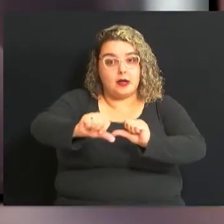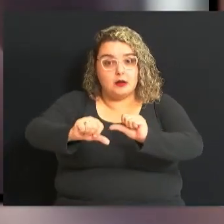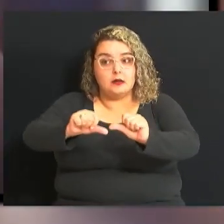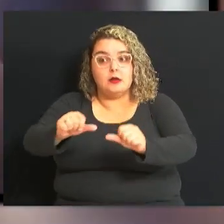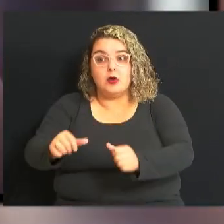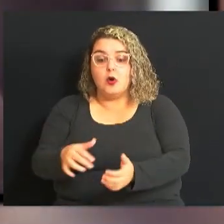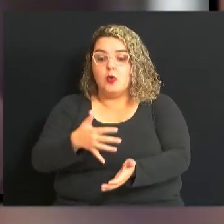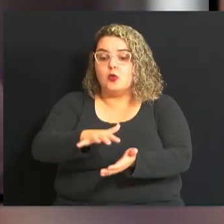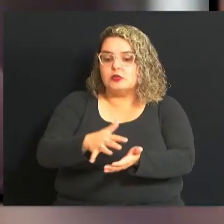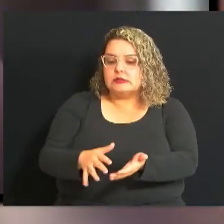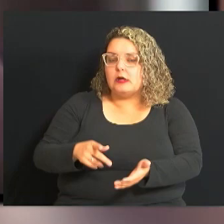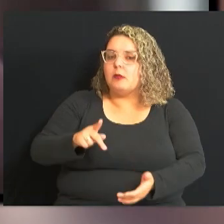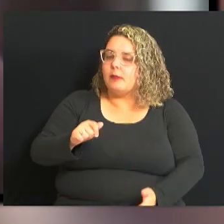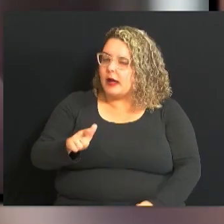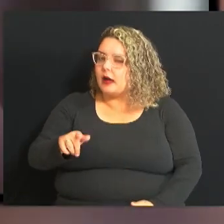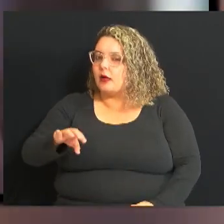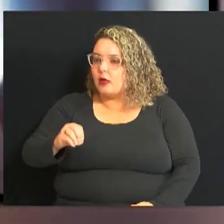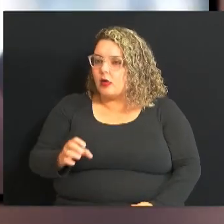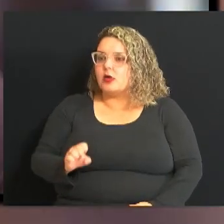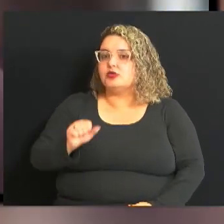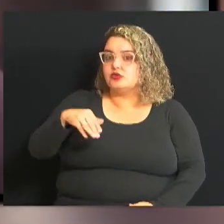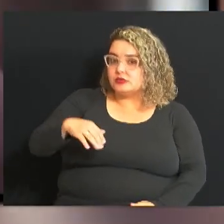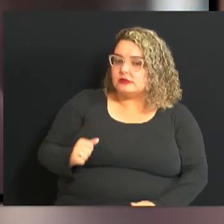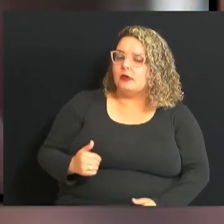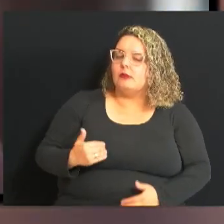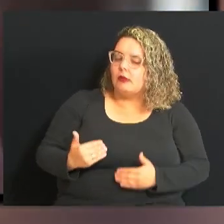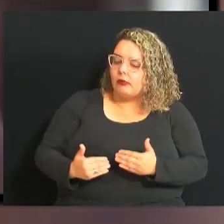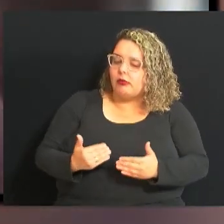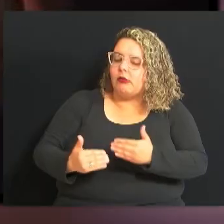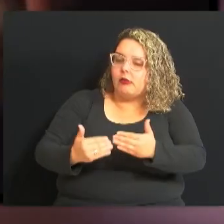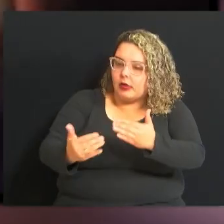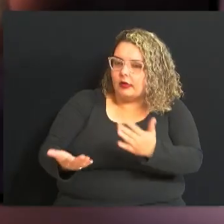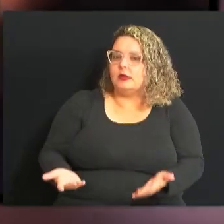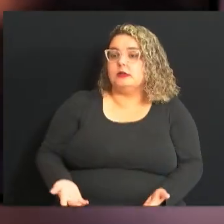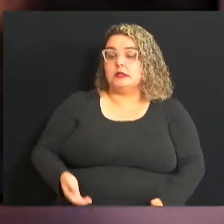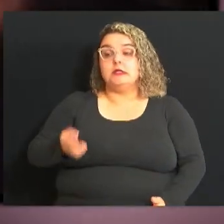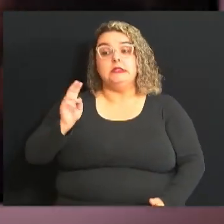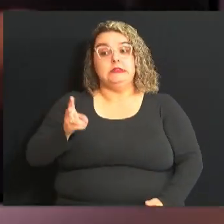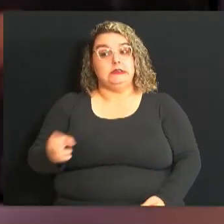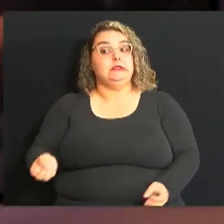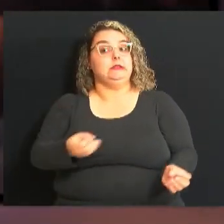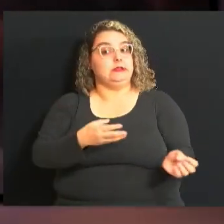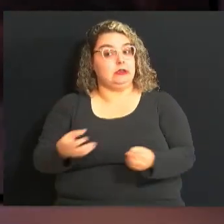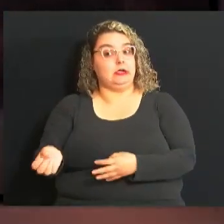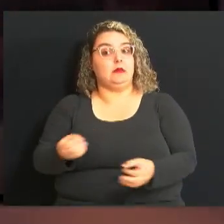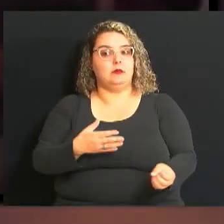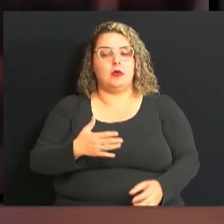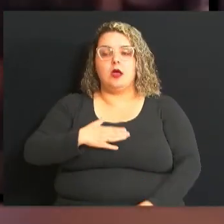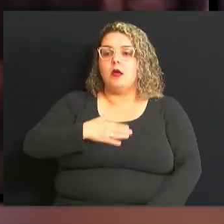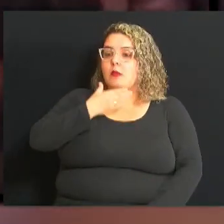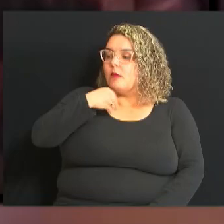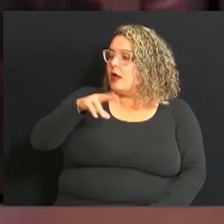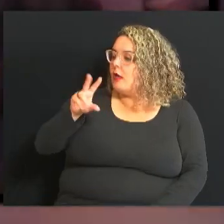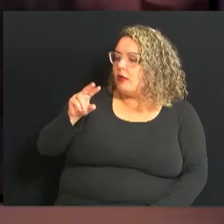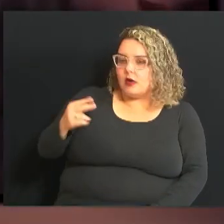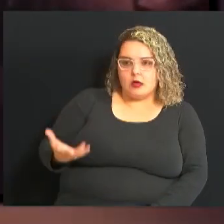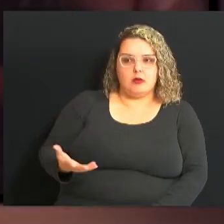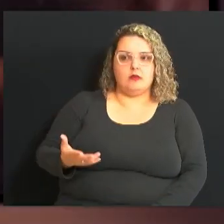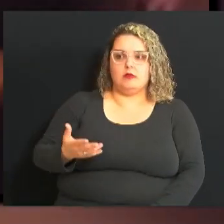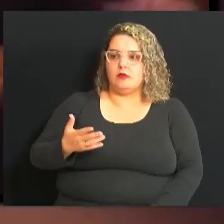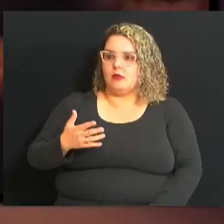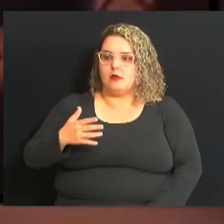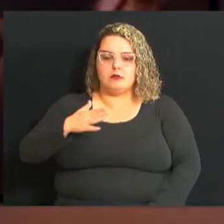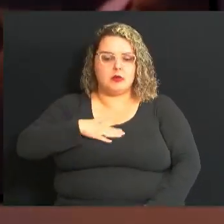O pagode vem sofrendo aquela metamorfose. E você tem que sempre estar se atualizando. Meu avô, minha família toda é de música, então a gente